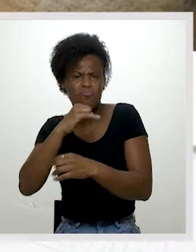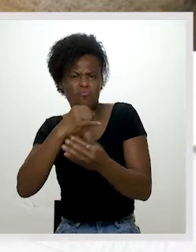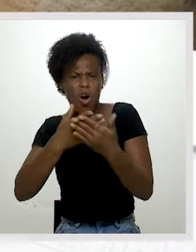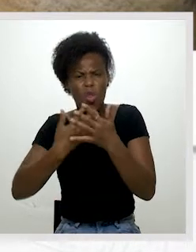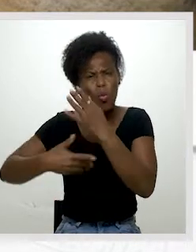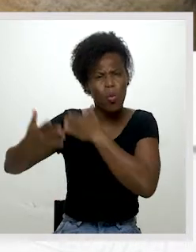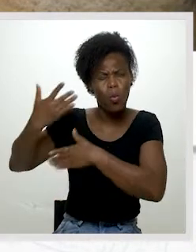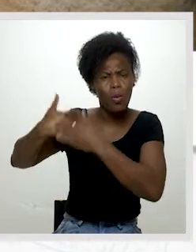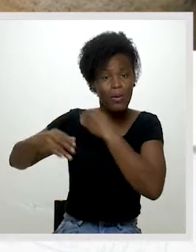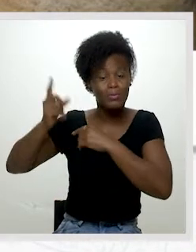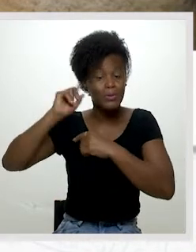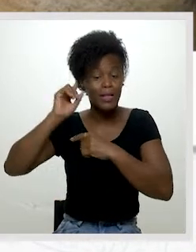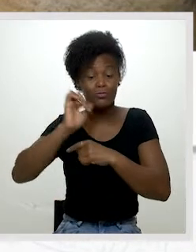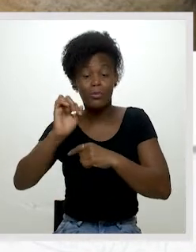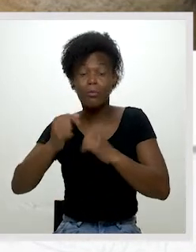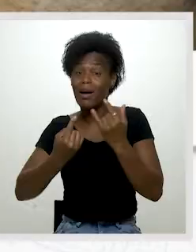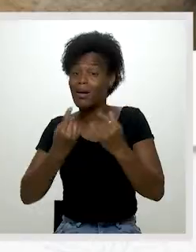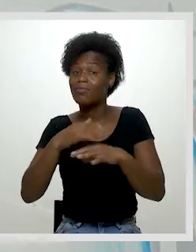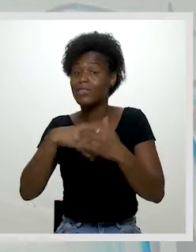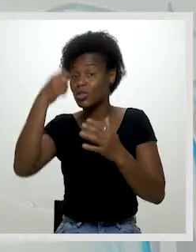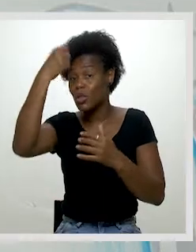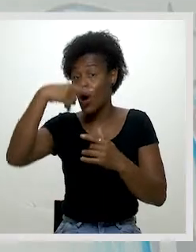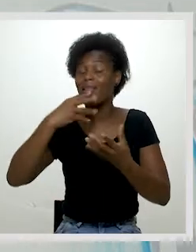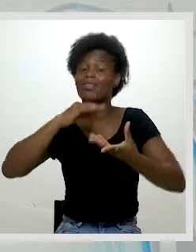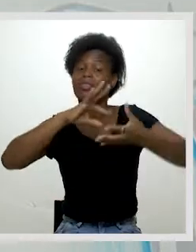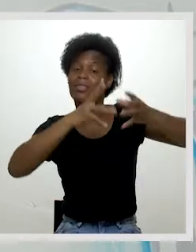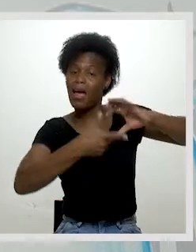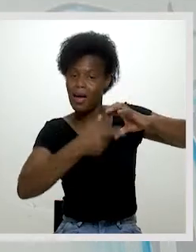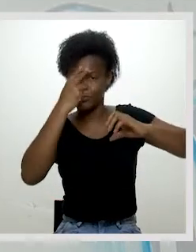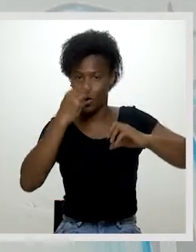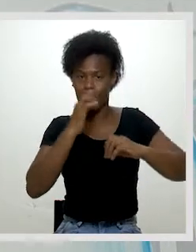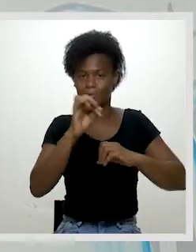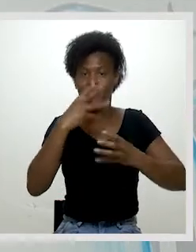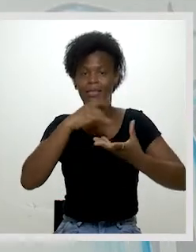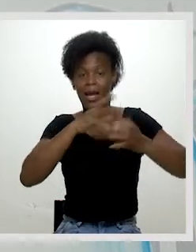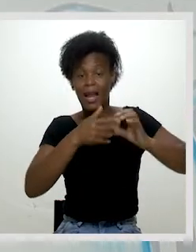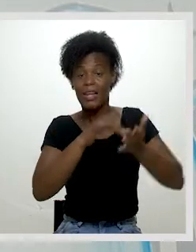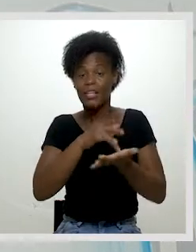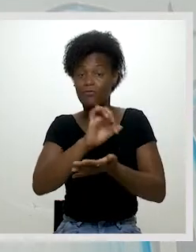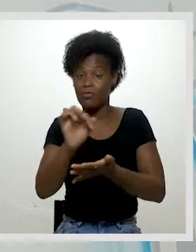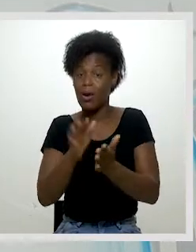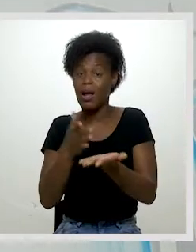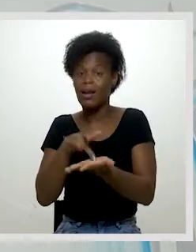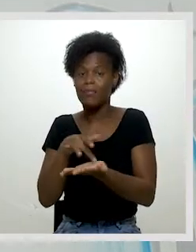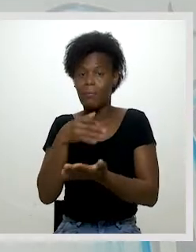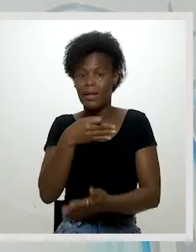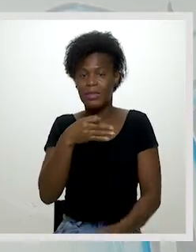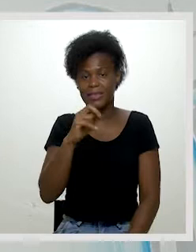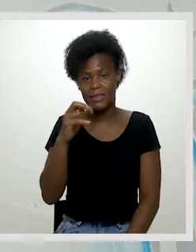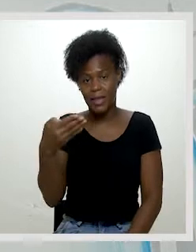a reconstituição da história da Terra. Através do vosso manual, nas páginas 37 a